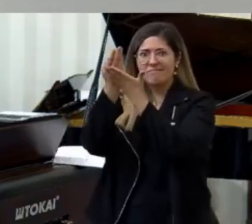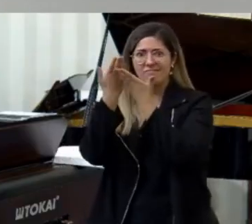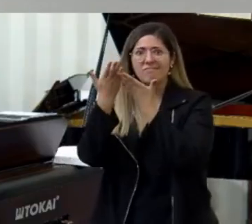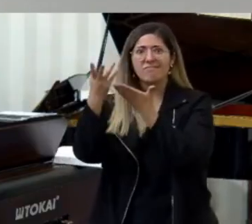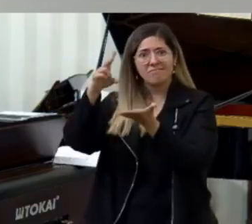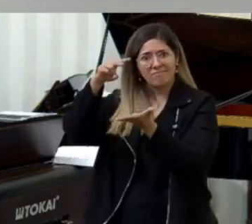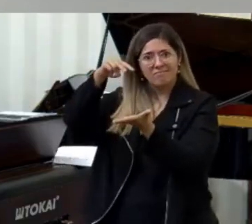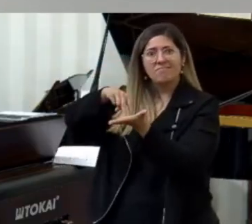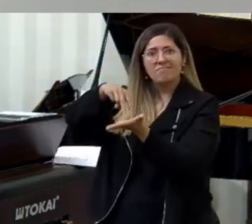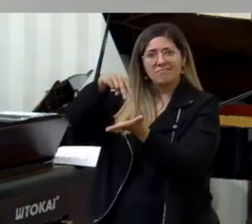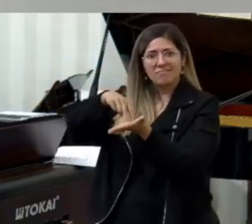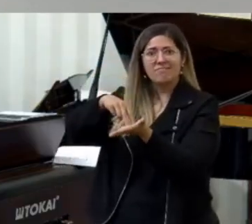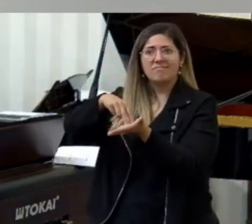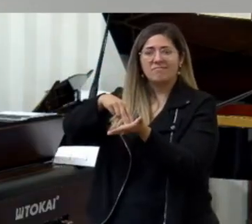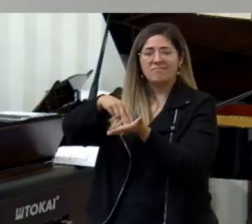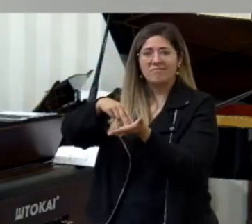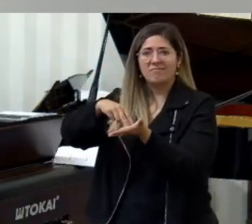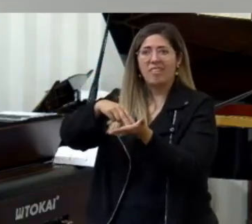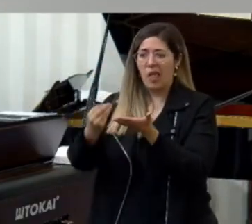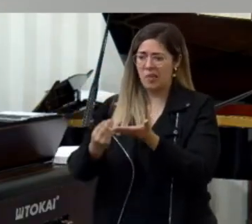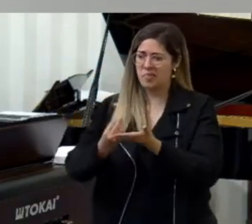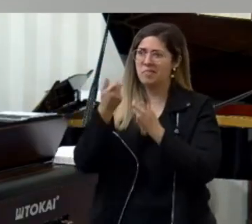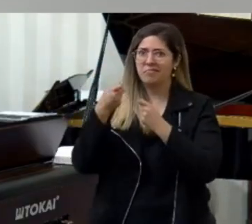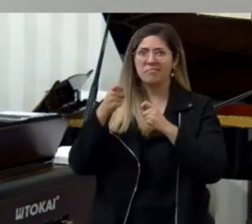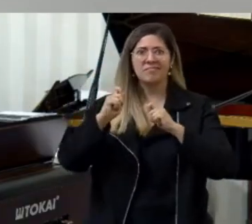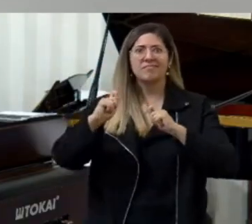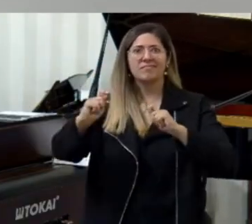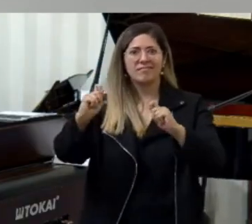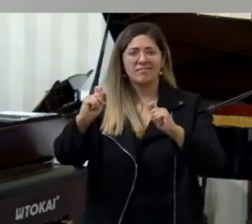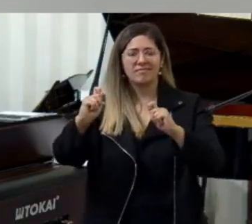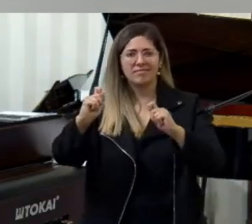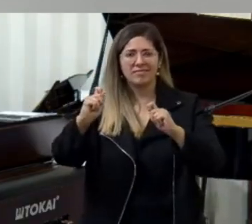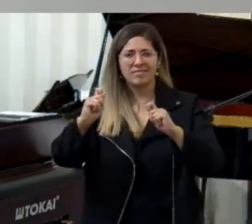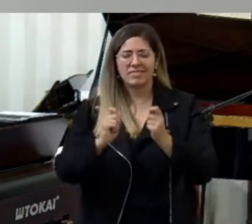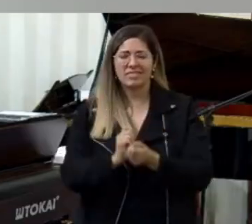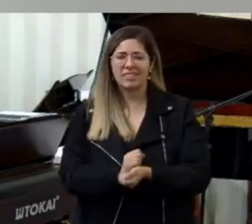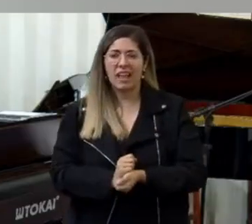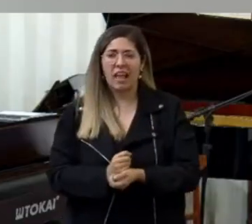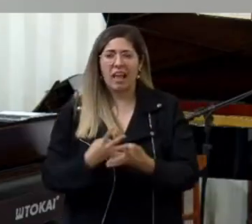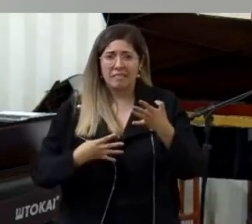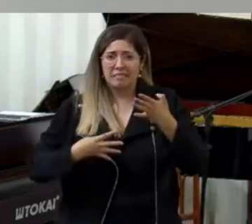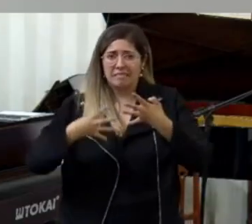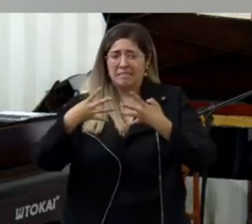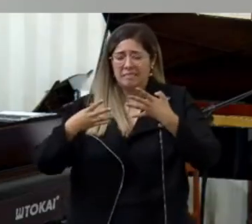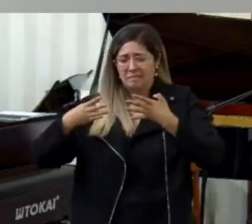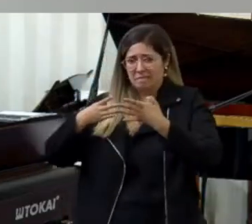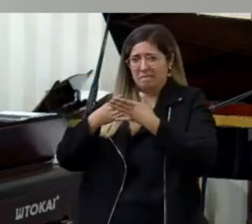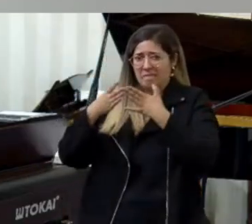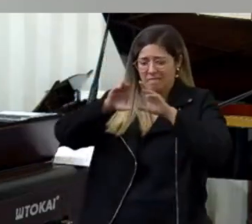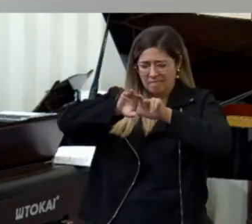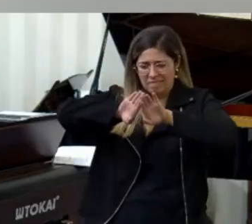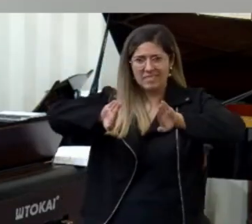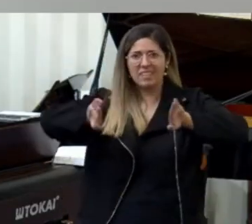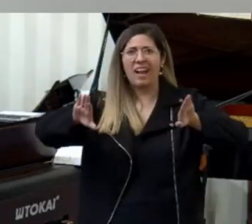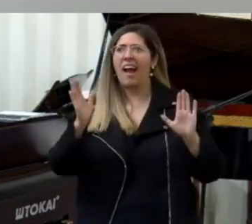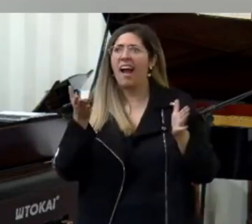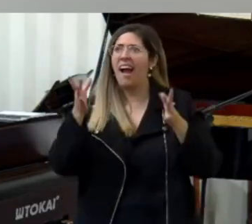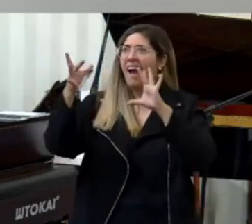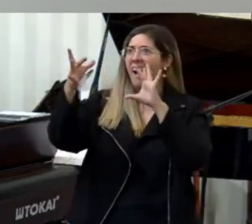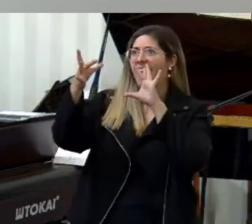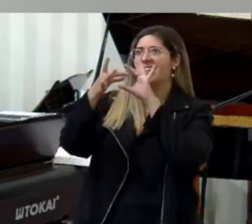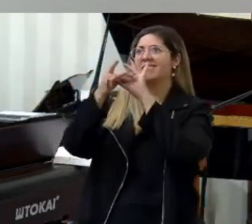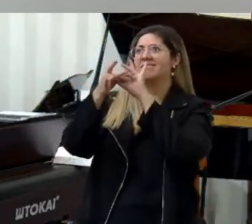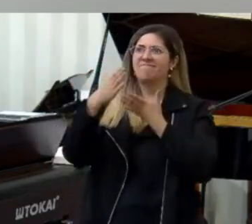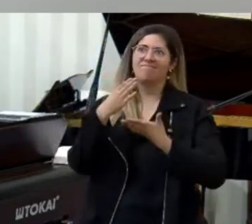tu sustentas a minha sorte. As minhas divisas caíram em lugares agradáveis. É linda a